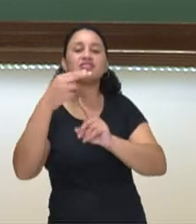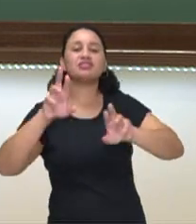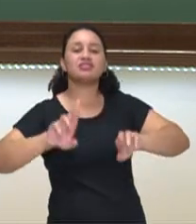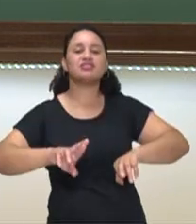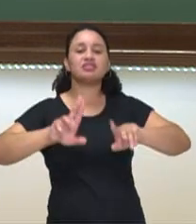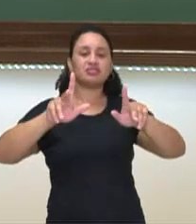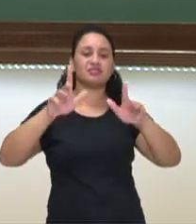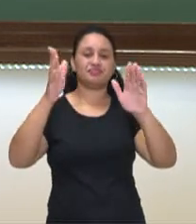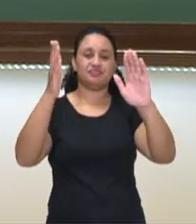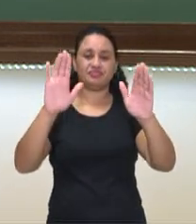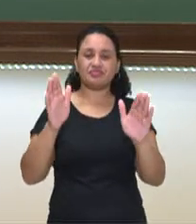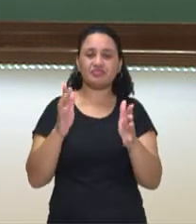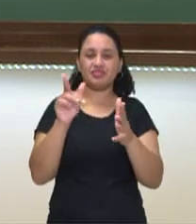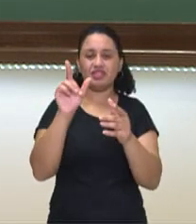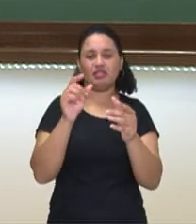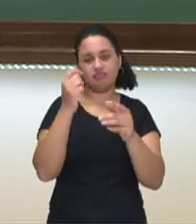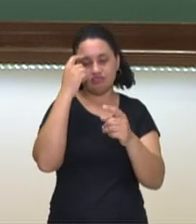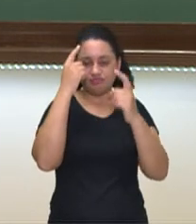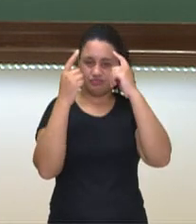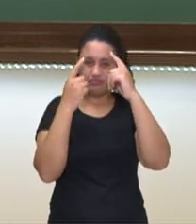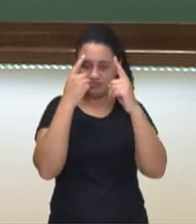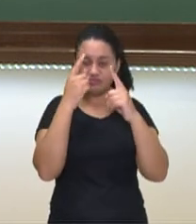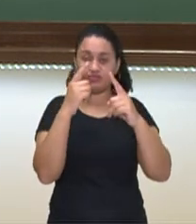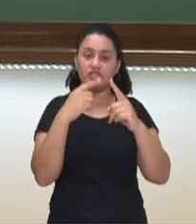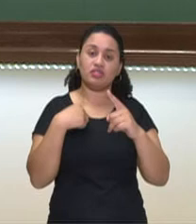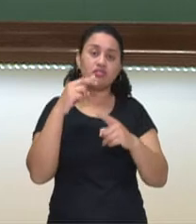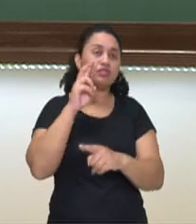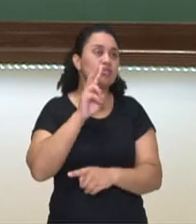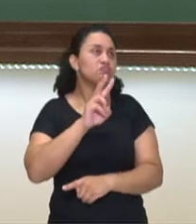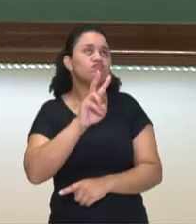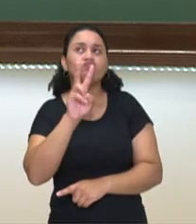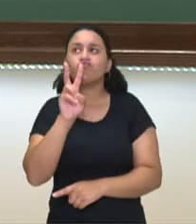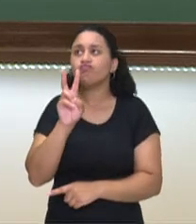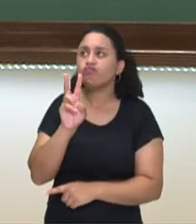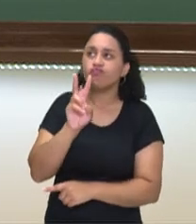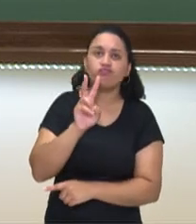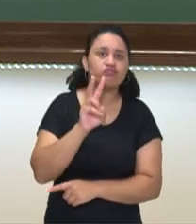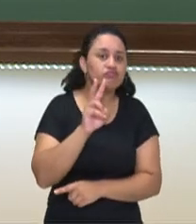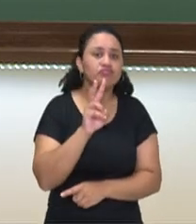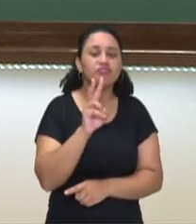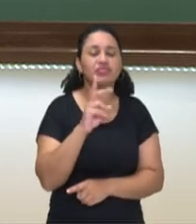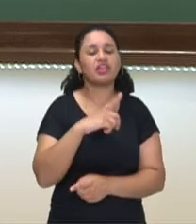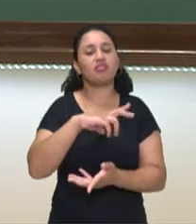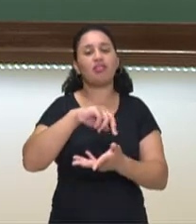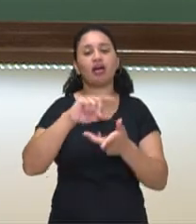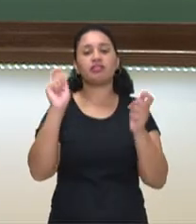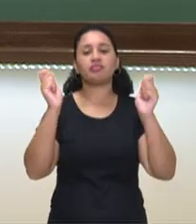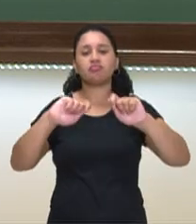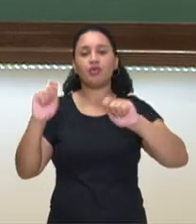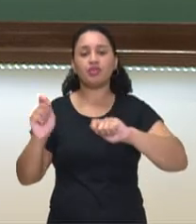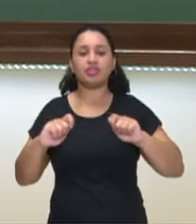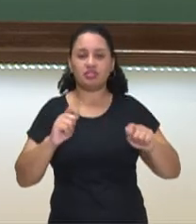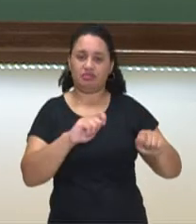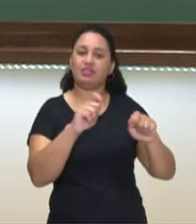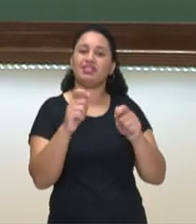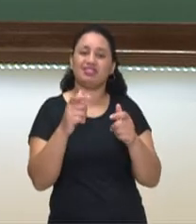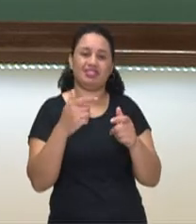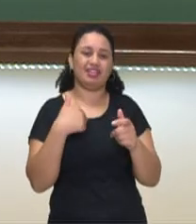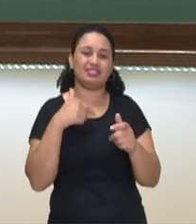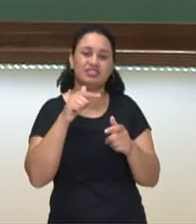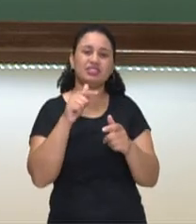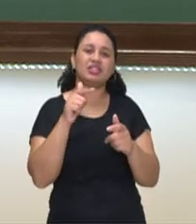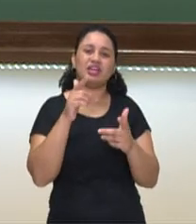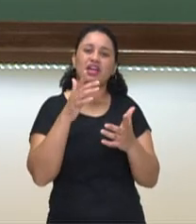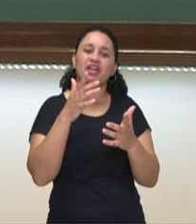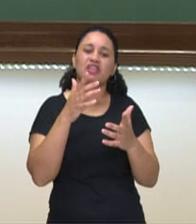contrastes. Então, você tendo aquela obra, você tem muitas possibilidades em uma mesma, né,